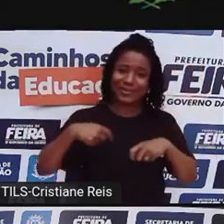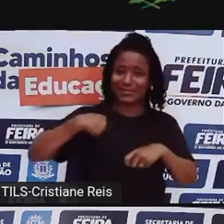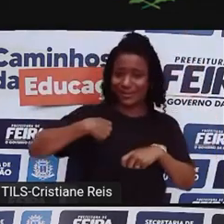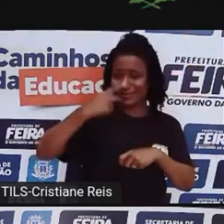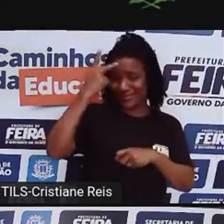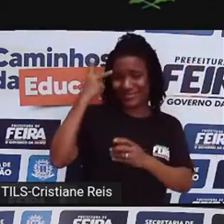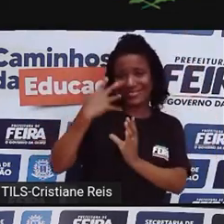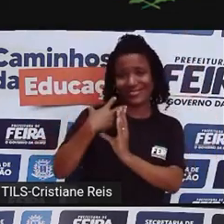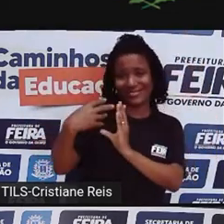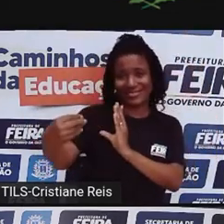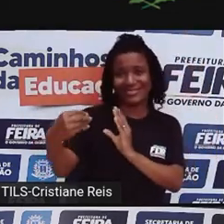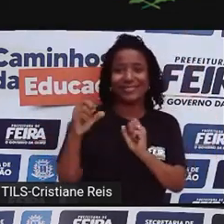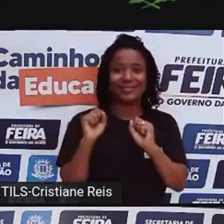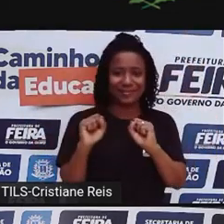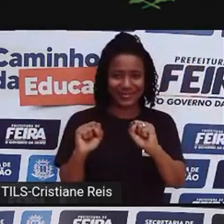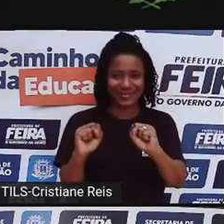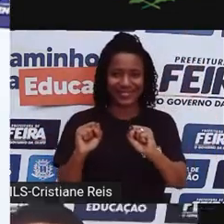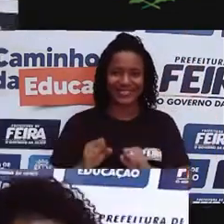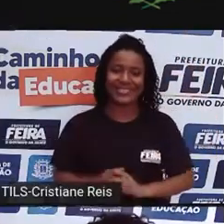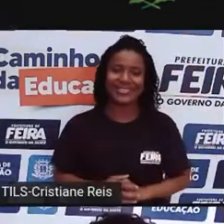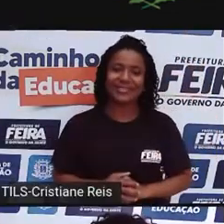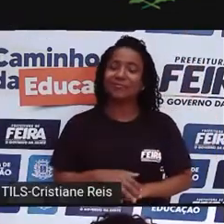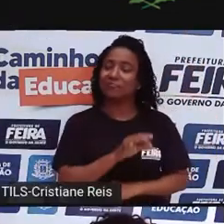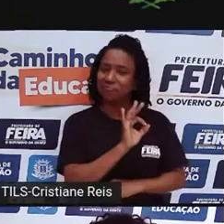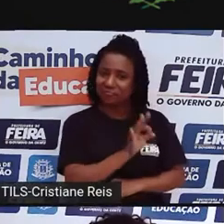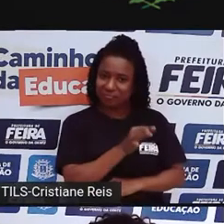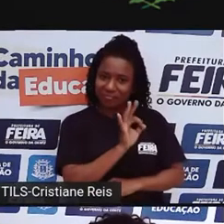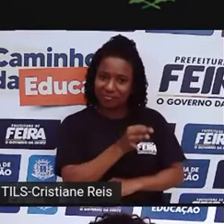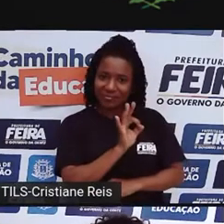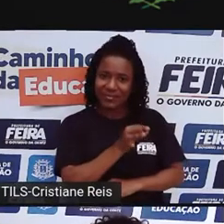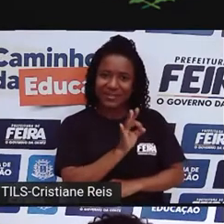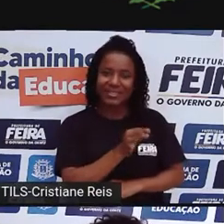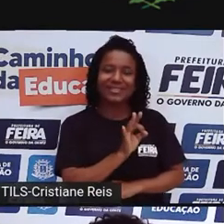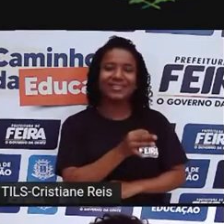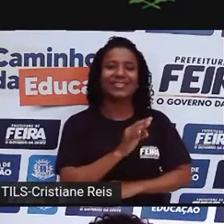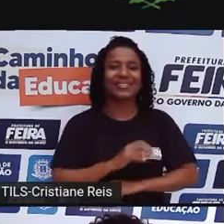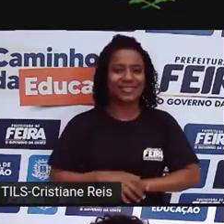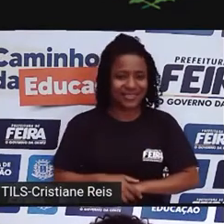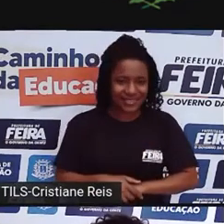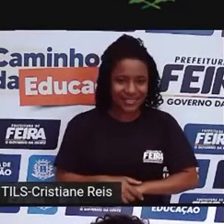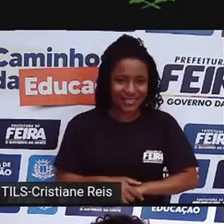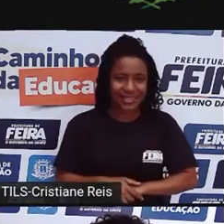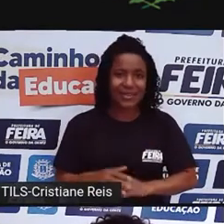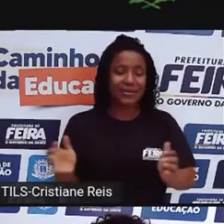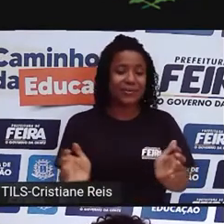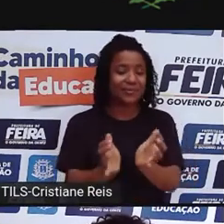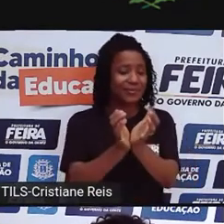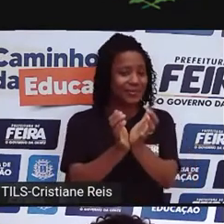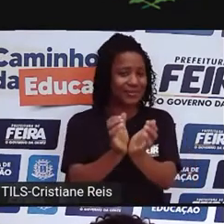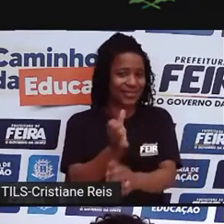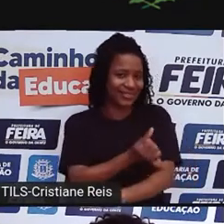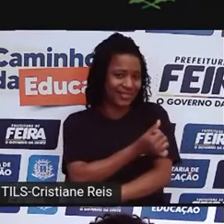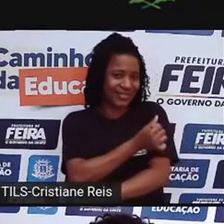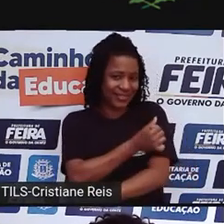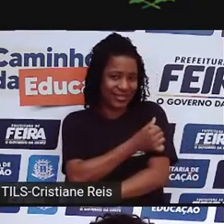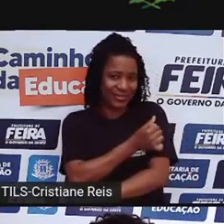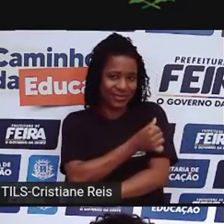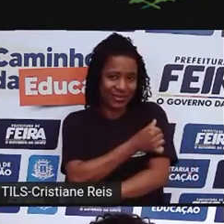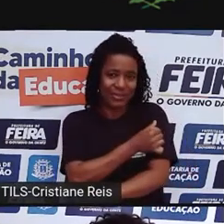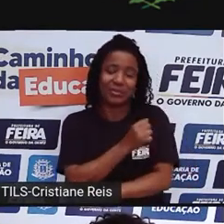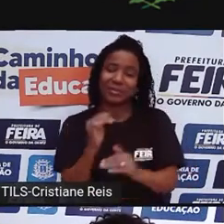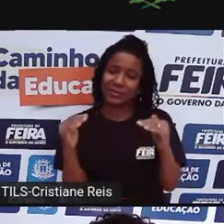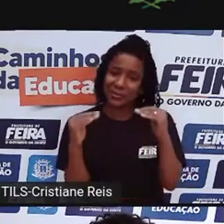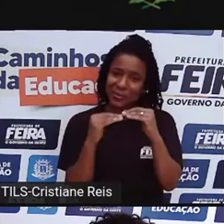certeza. Eu acho que a gente consegue impactar muito, né? O pessoal aí do sexto ano pode ser que concorde com a gente. Eles vieram